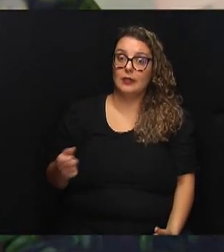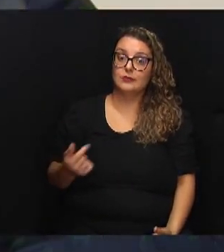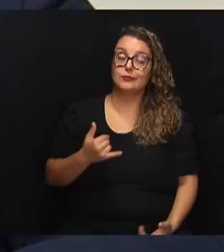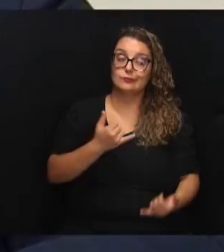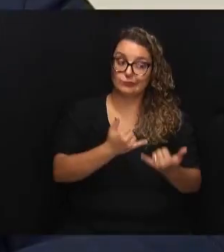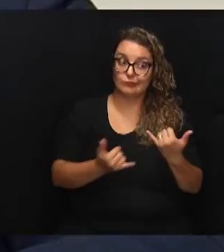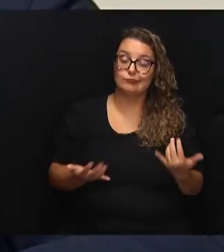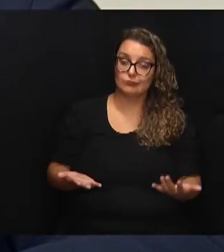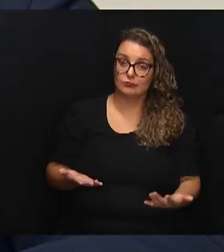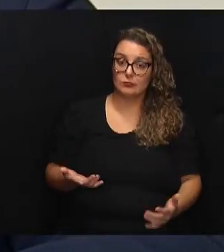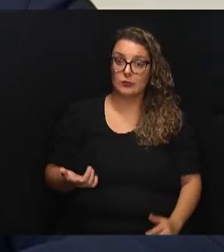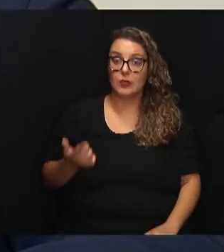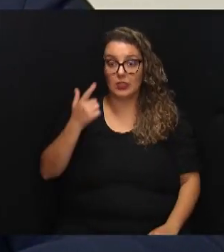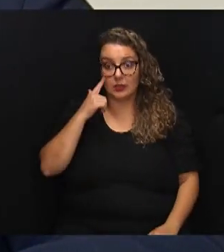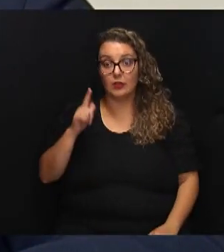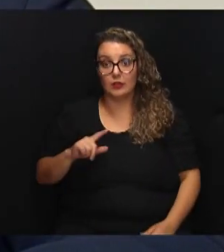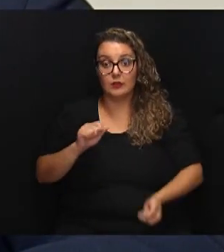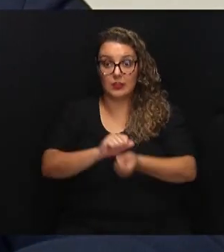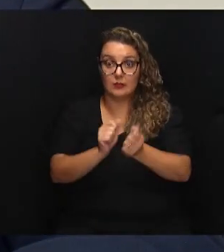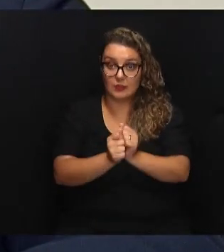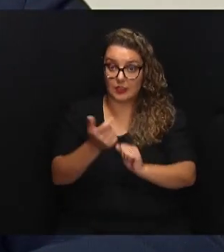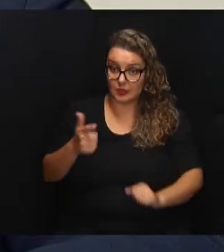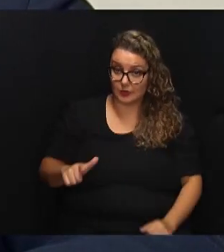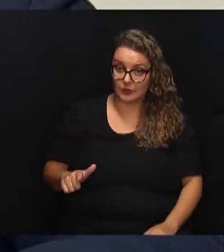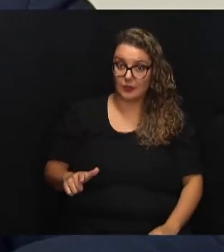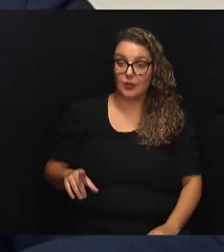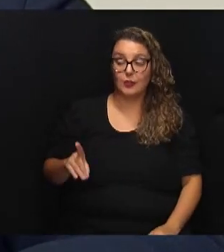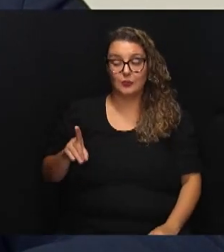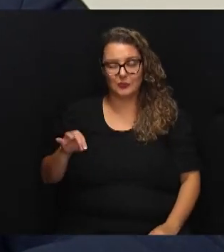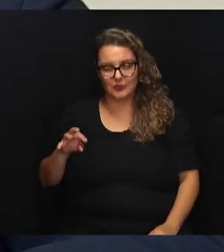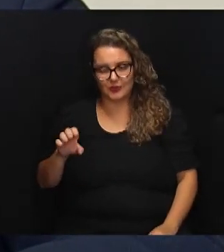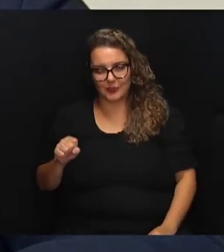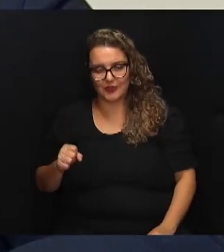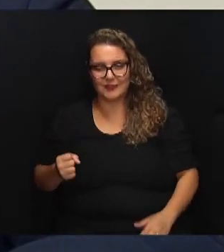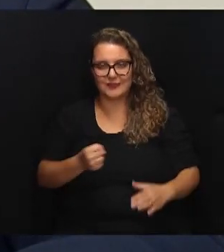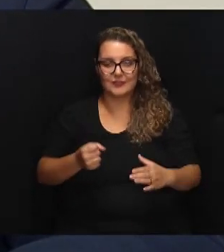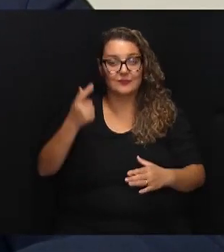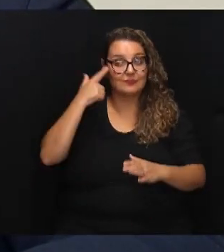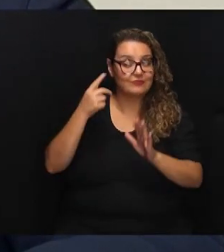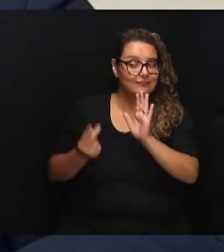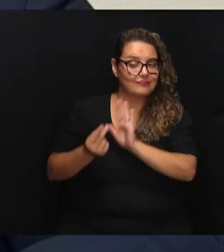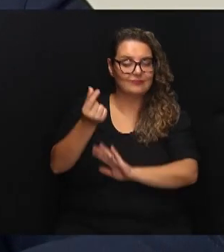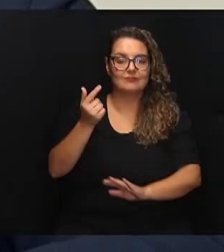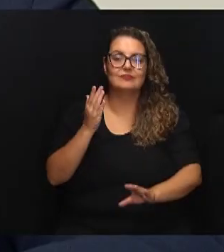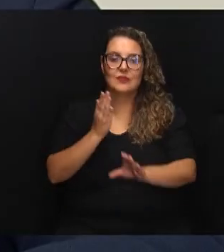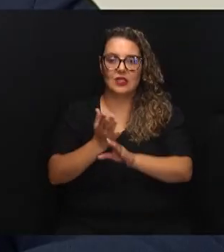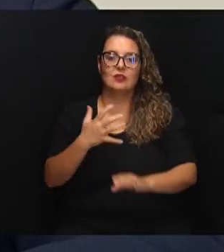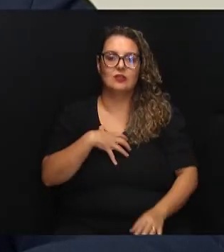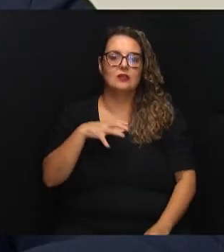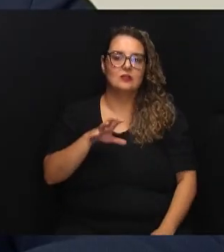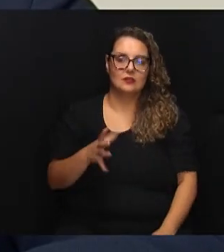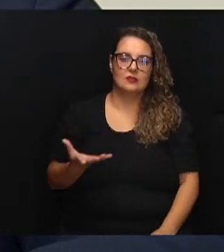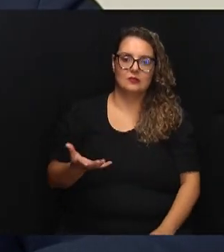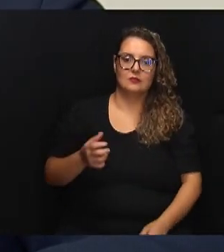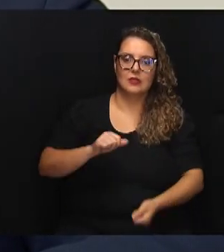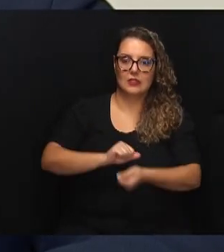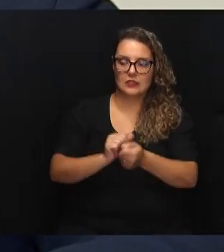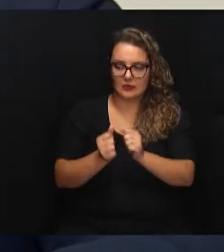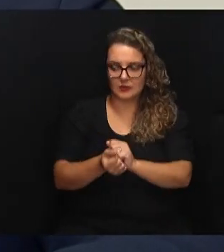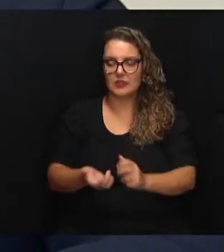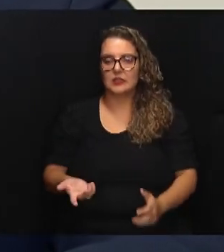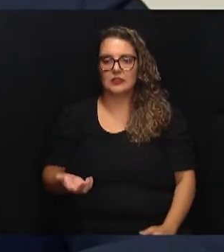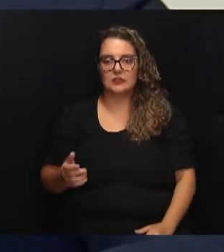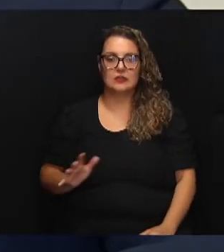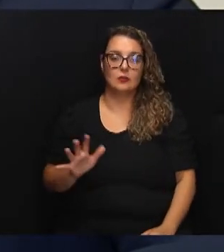Então, é literalmente se reinventar, aproveitar os dotes culinários, aí, usar a criatividade para encontrar formas de driblar esse aumento.